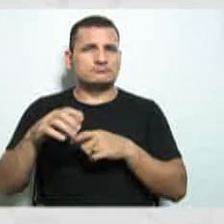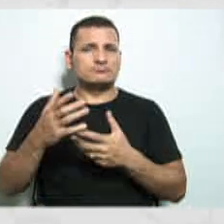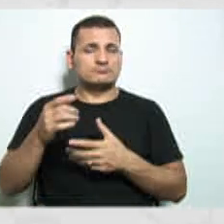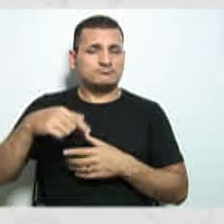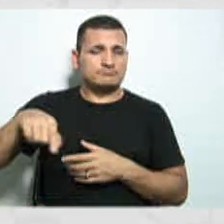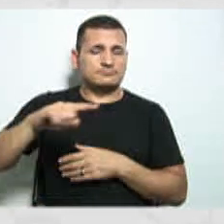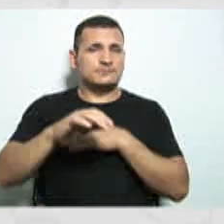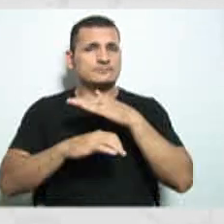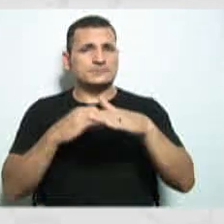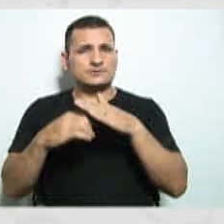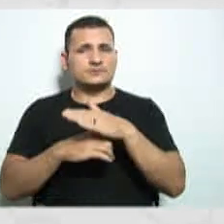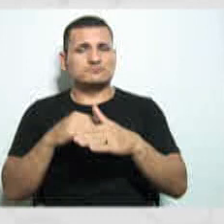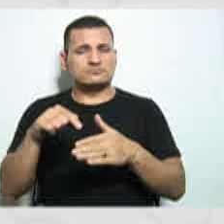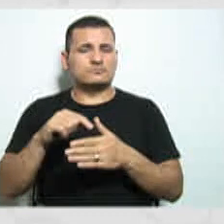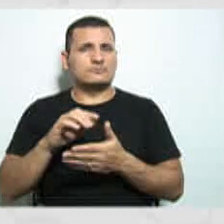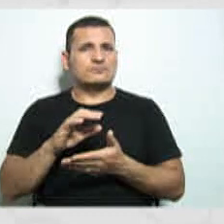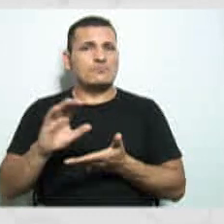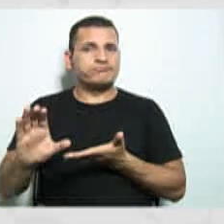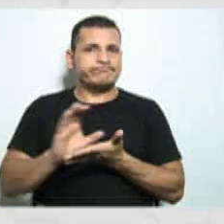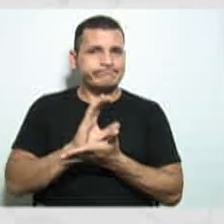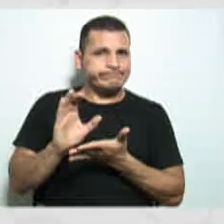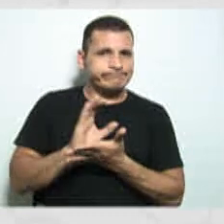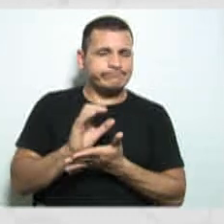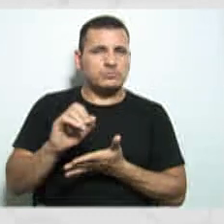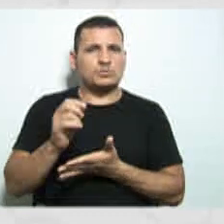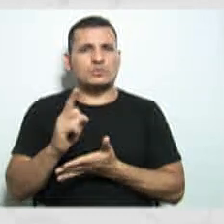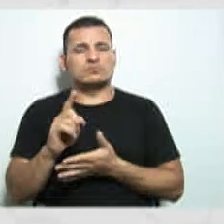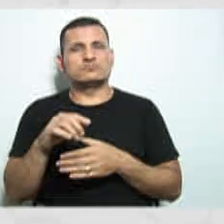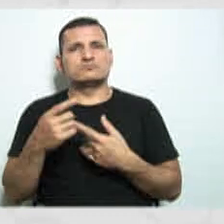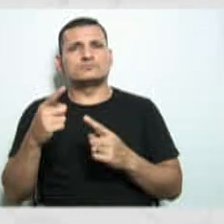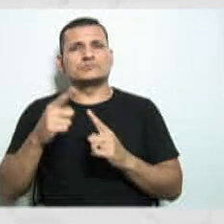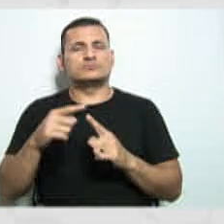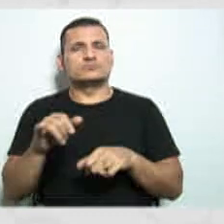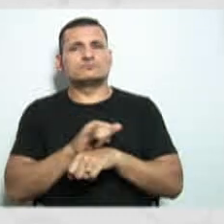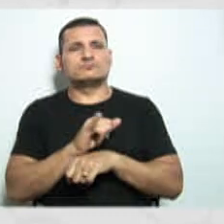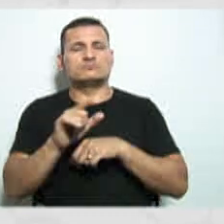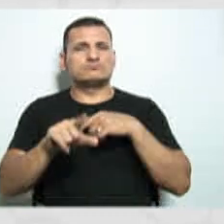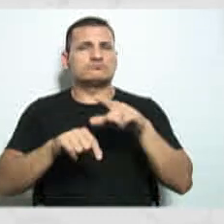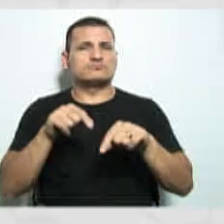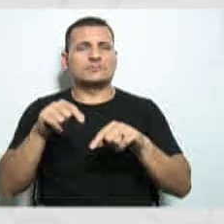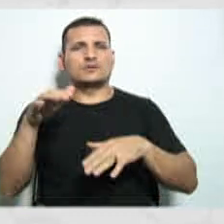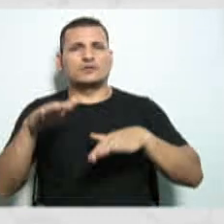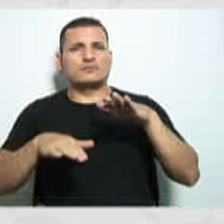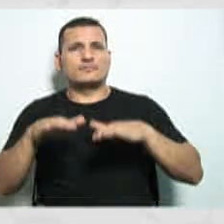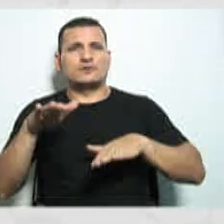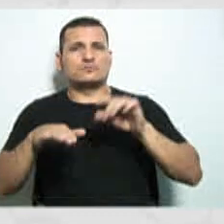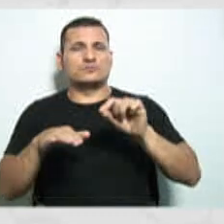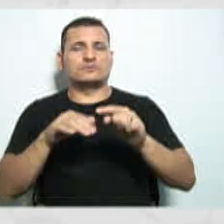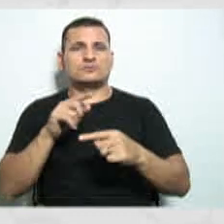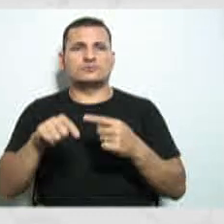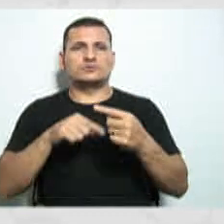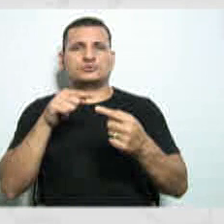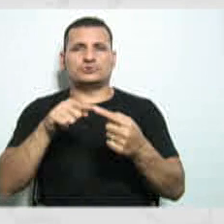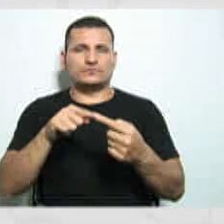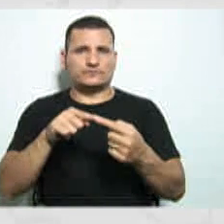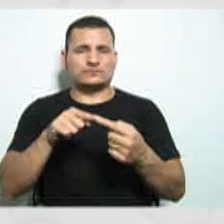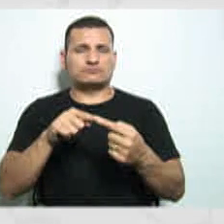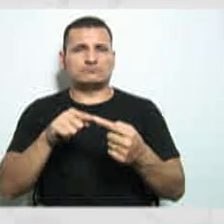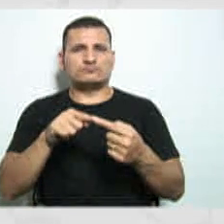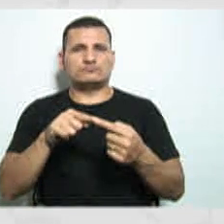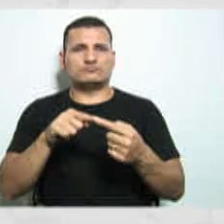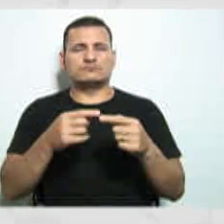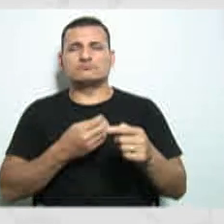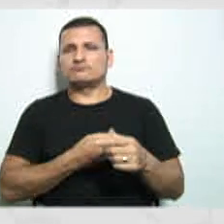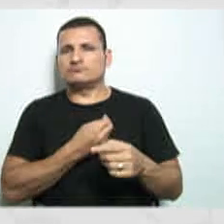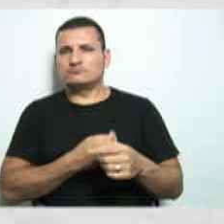organizações sejam lucrativas ou não, tá? Os tipos de estratégias escolhidas dependerão do quê? Dos objetivos de sobrevivência,